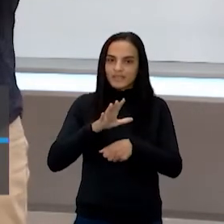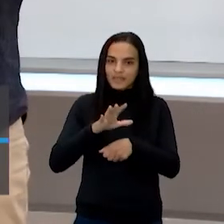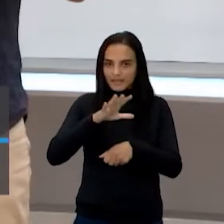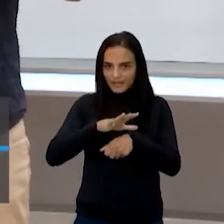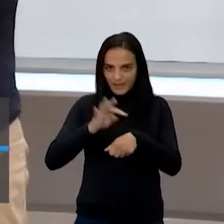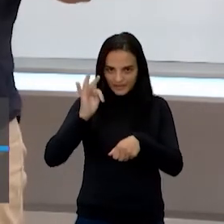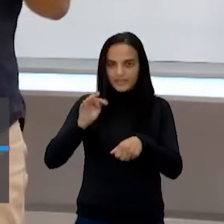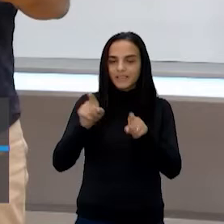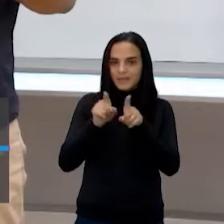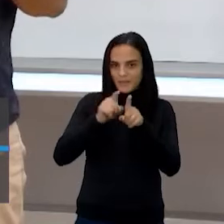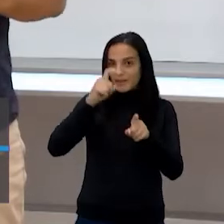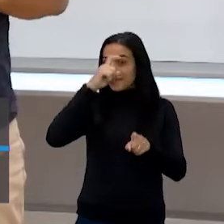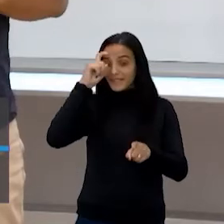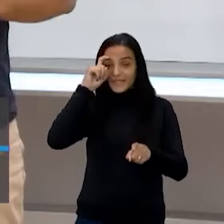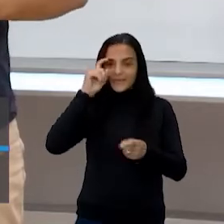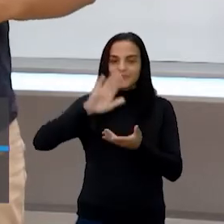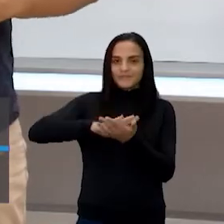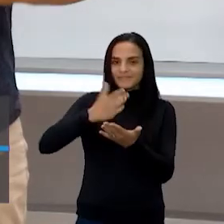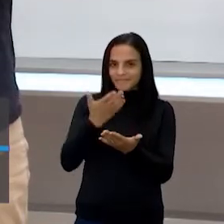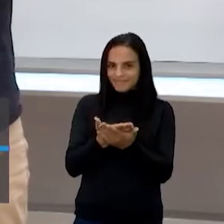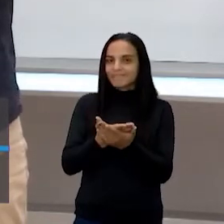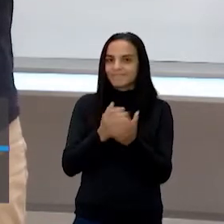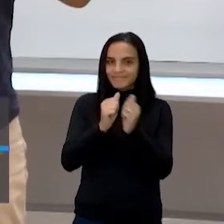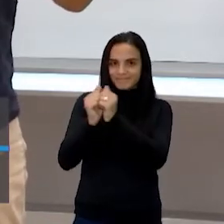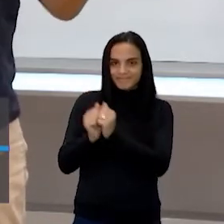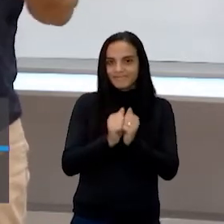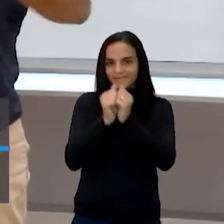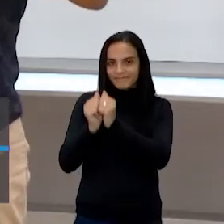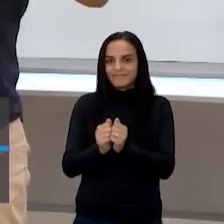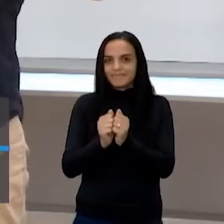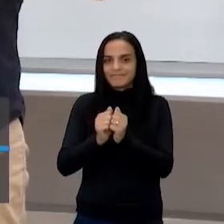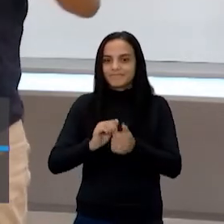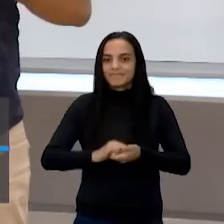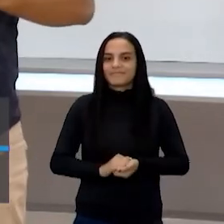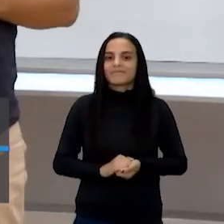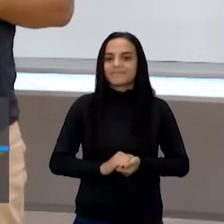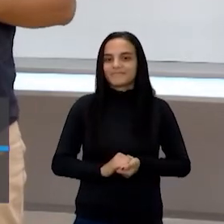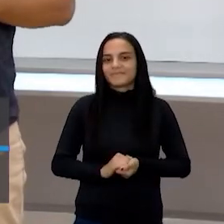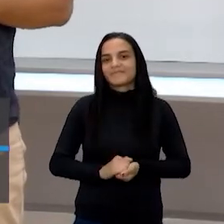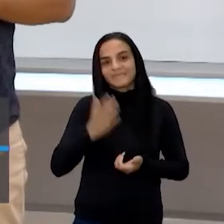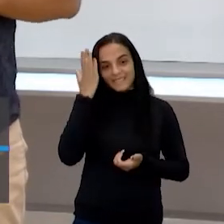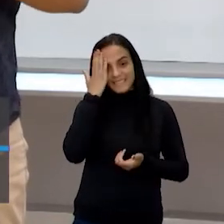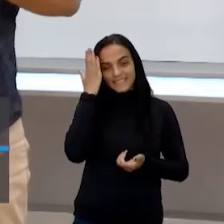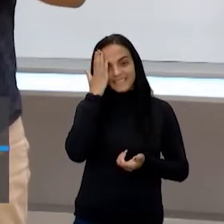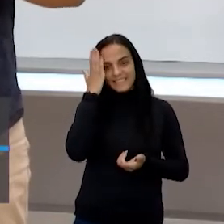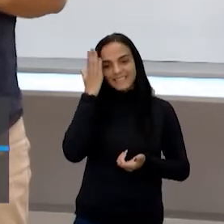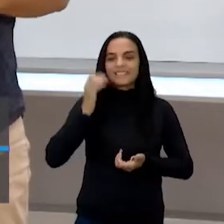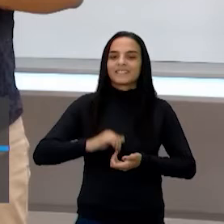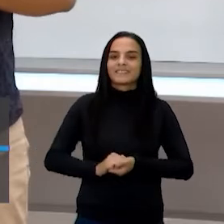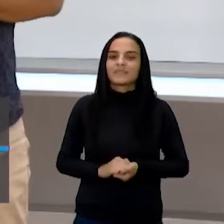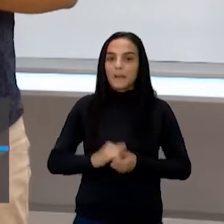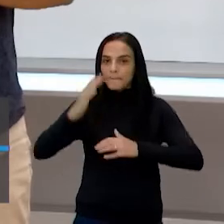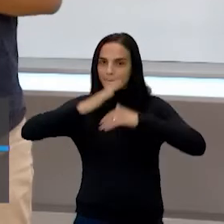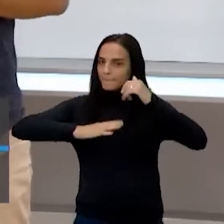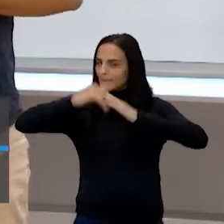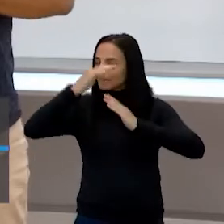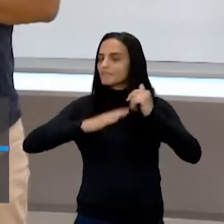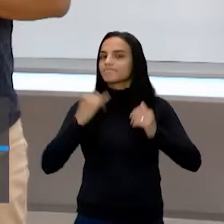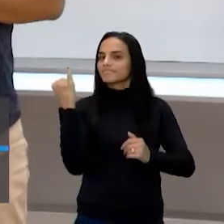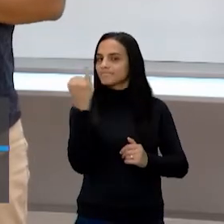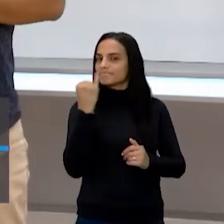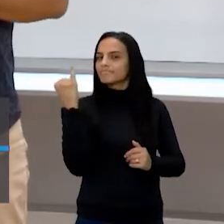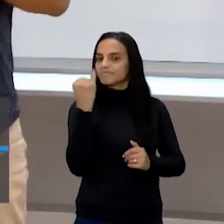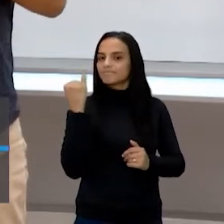também, traduzindo tudo que eu estou falando aí, para chegar onde eu não posso chegar. Eu preciso de alguém que saiba fazer isso, né? Todas as habilidades são importantíssimas